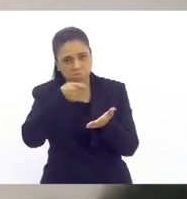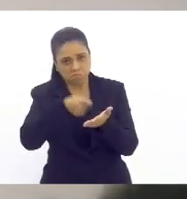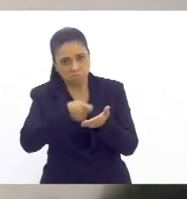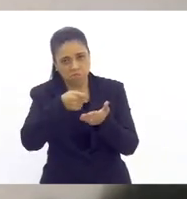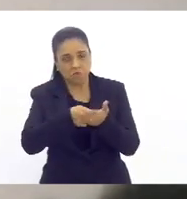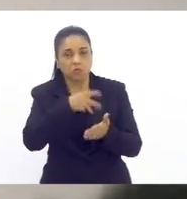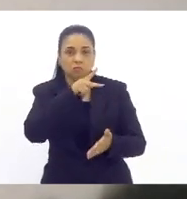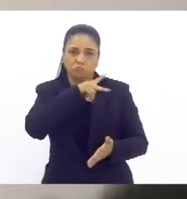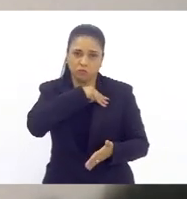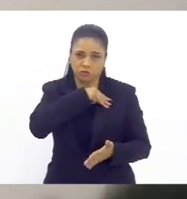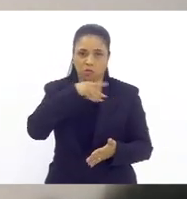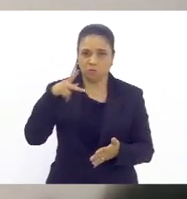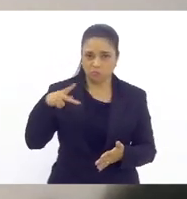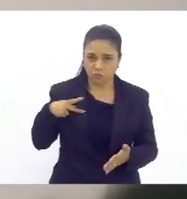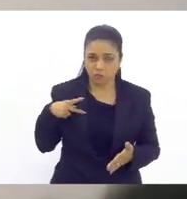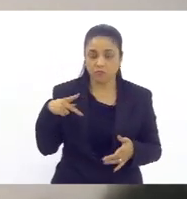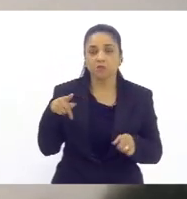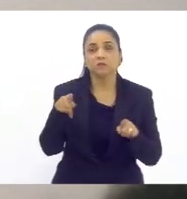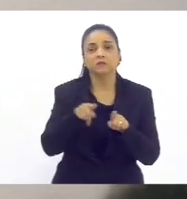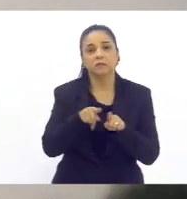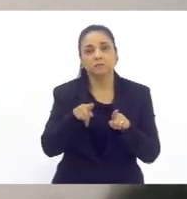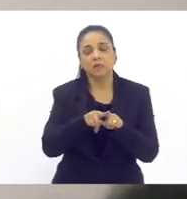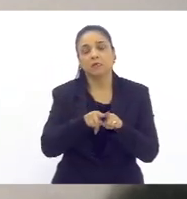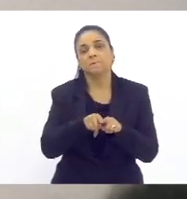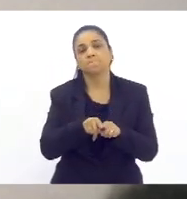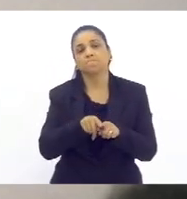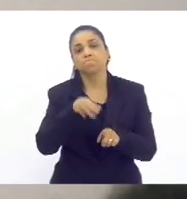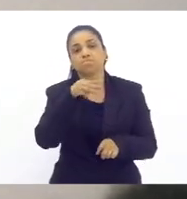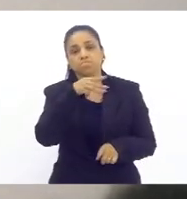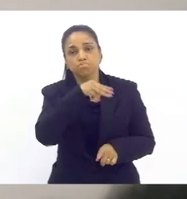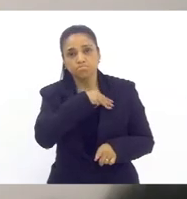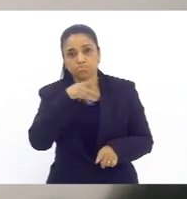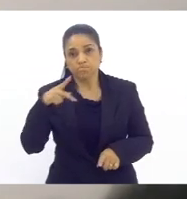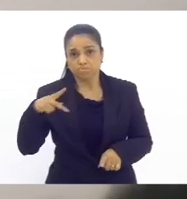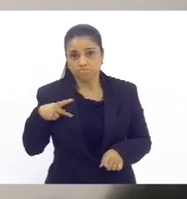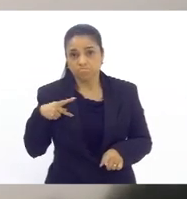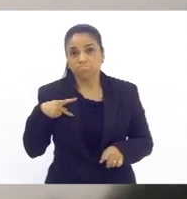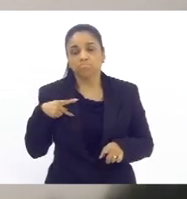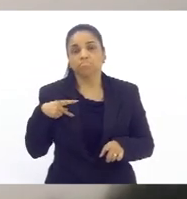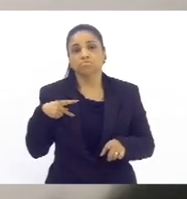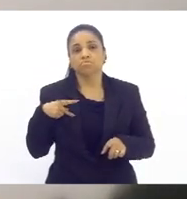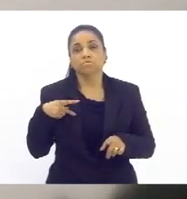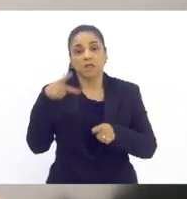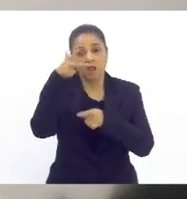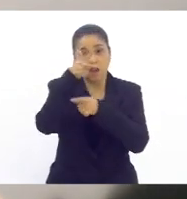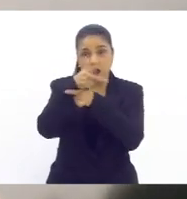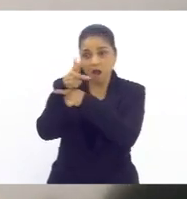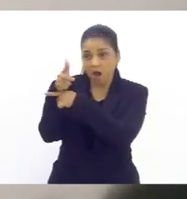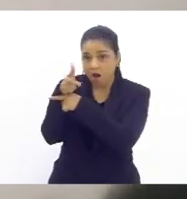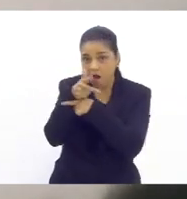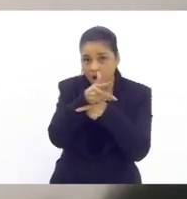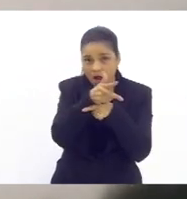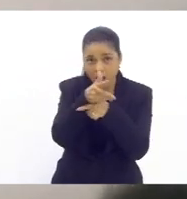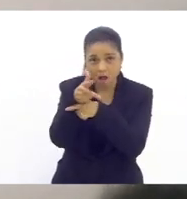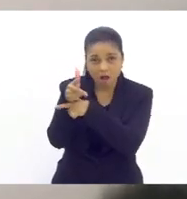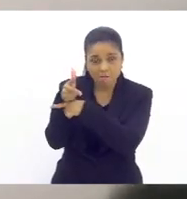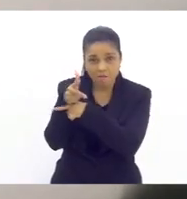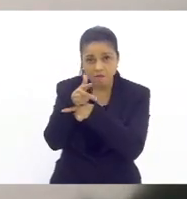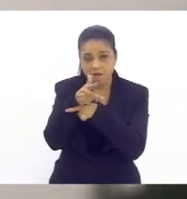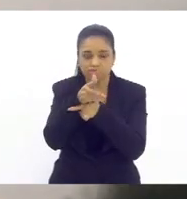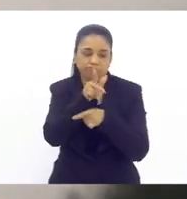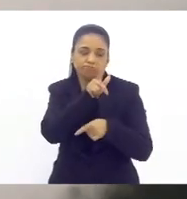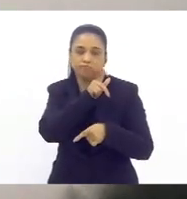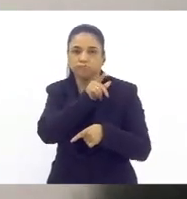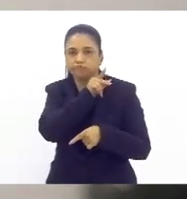do ministério para o Ministério Público sobre a instalação e funcionamento das câmaras câmeras corporais